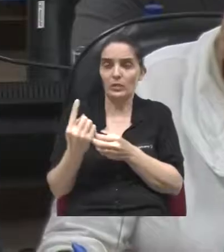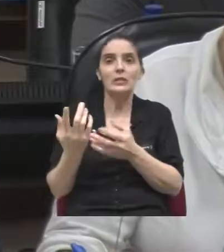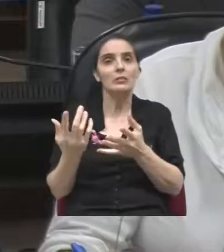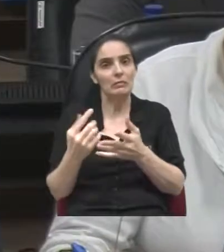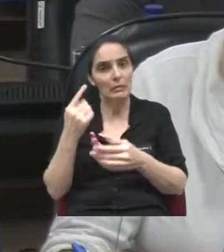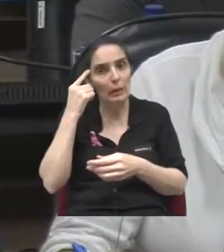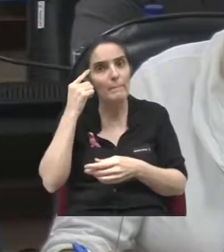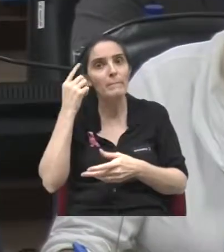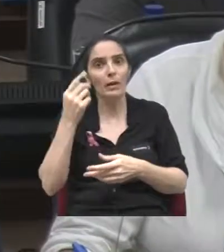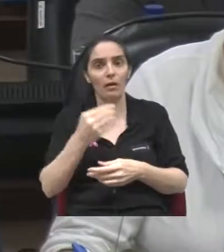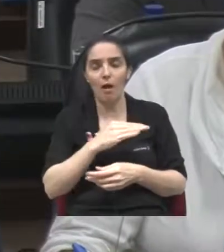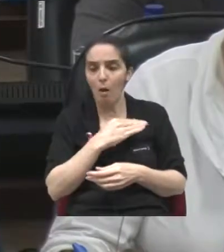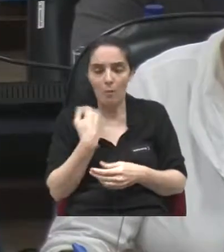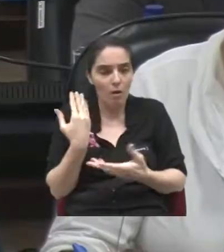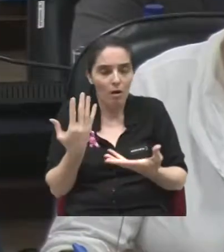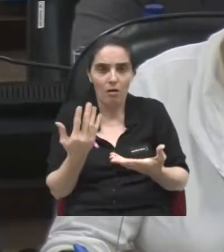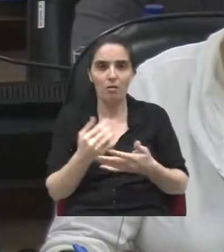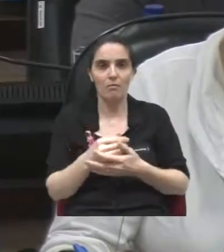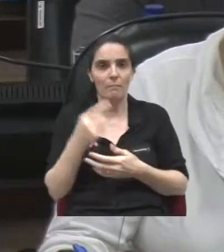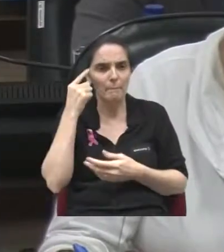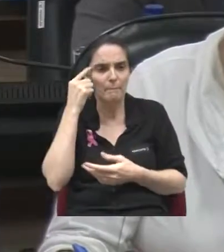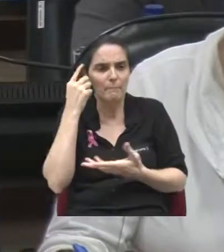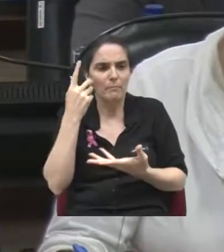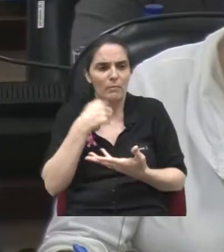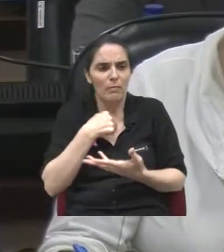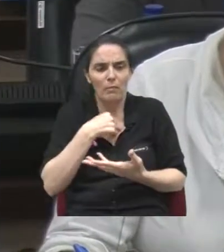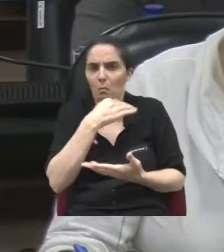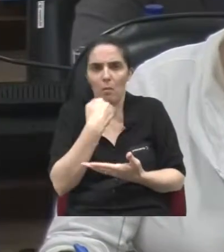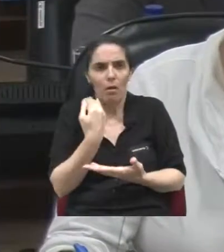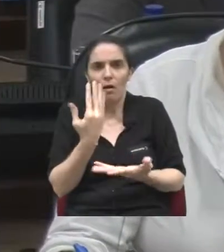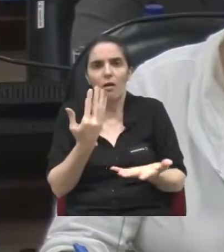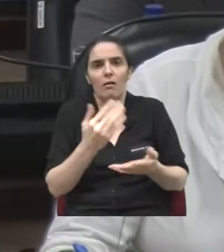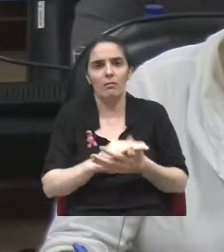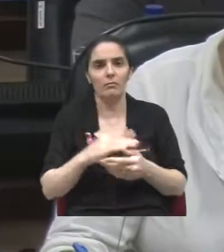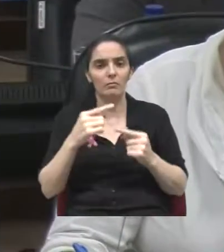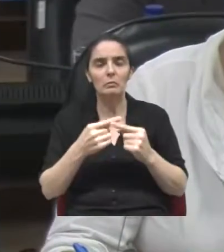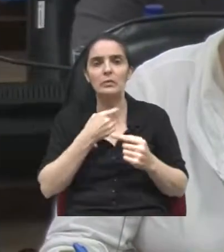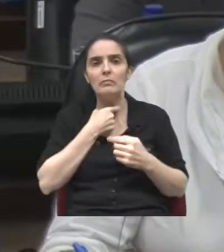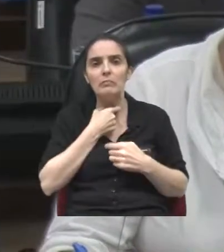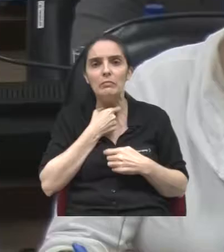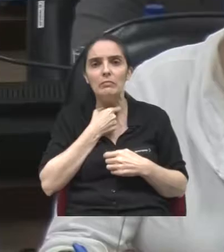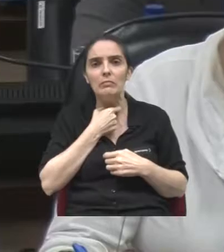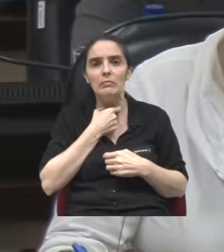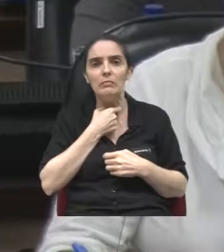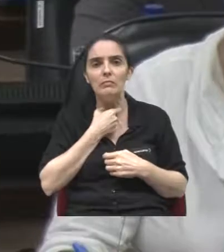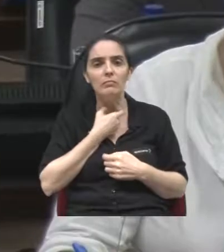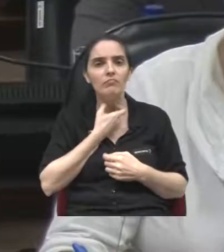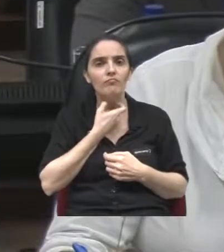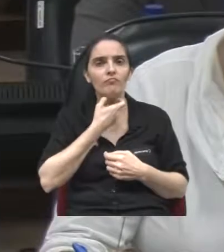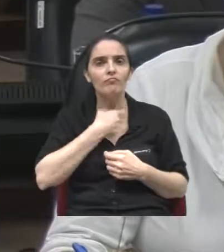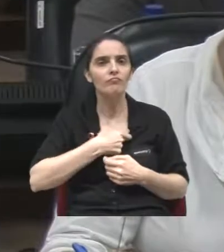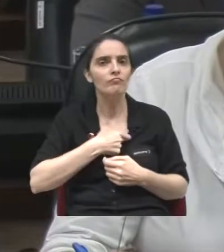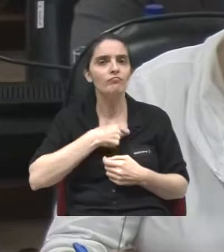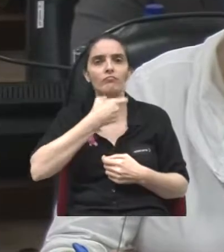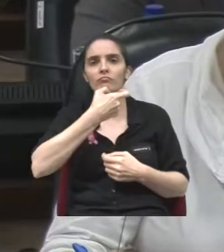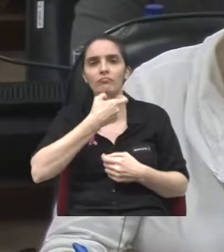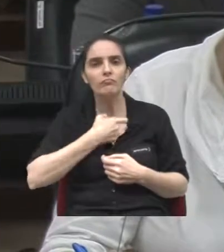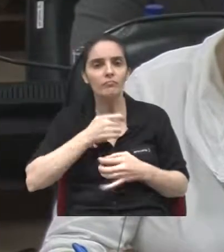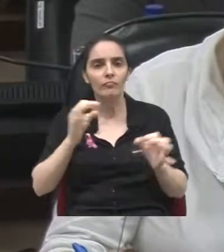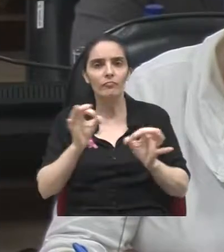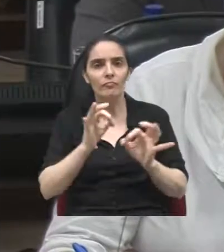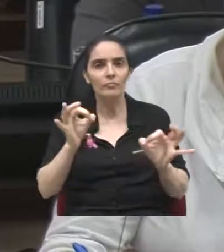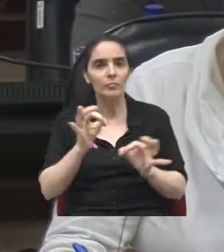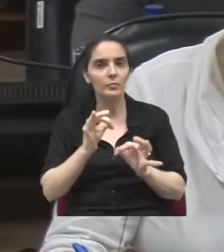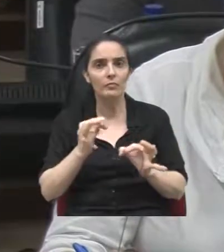morrer. Porque para na garganta, ele não entra e ele não sai. E você não